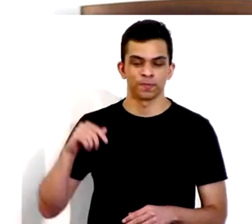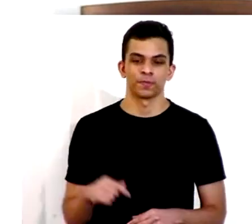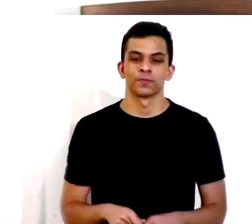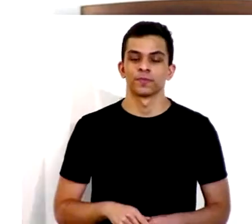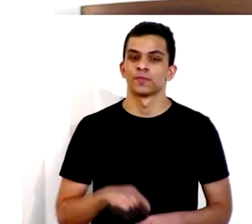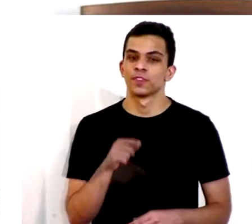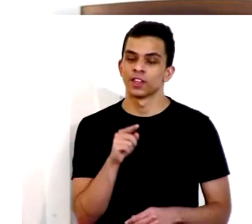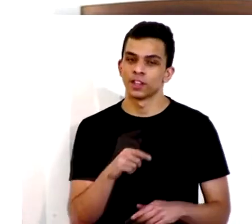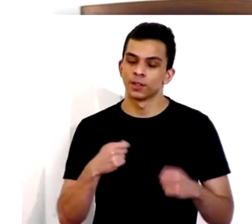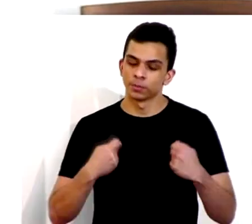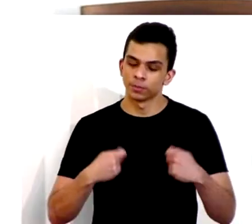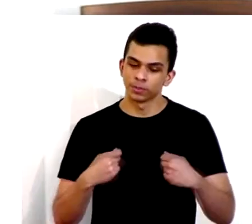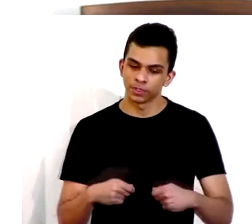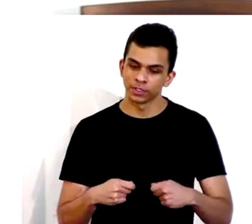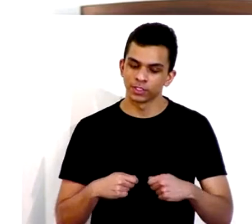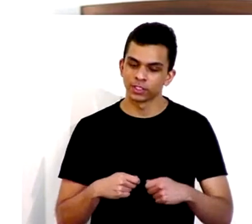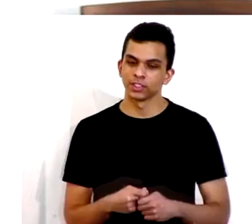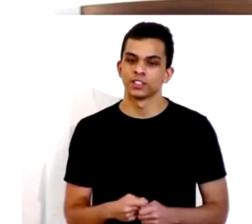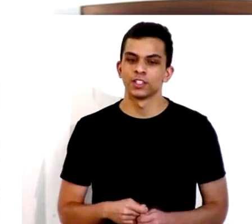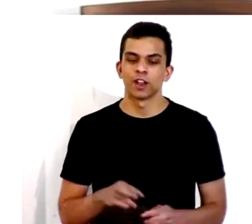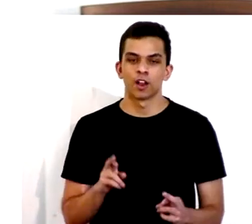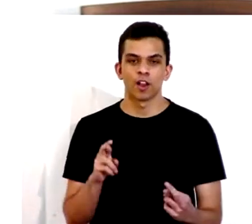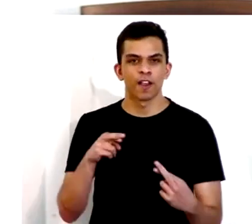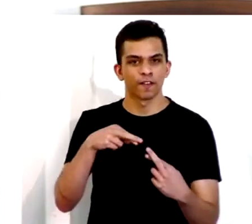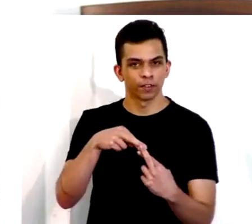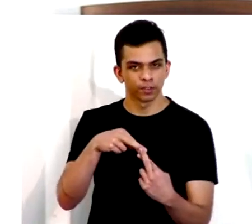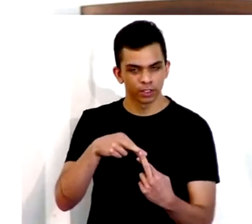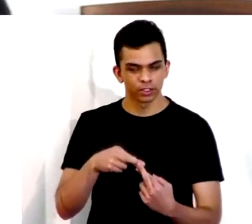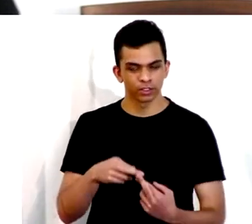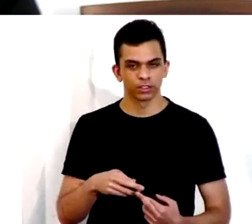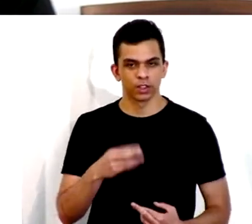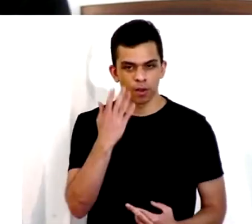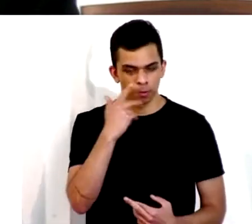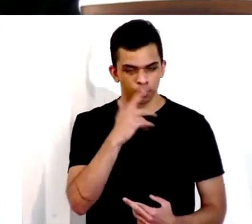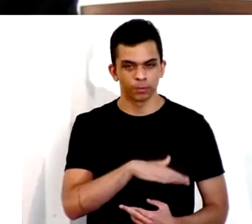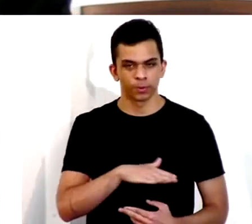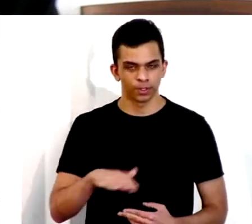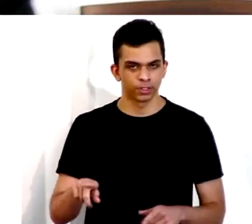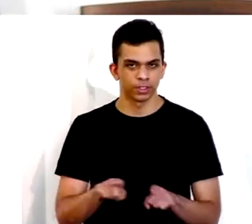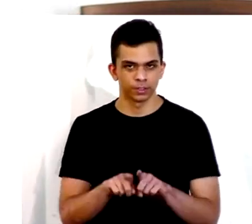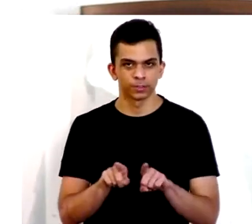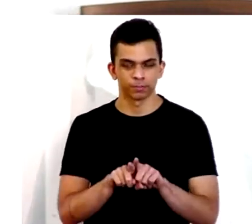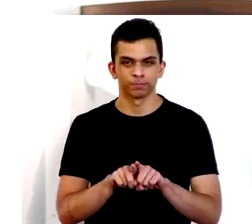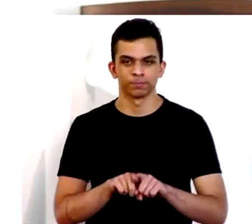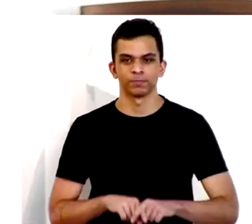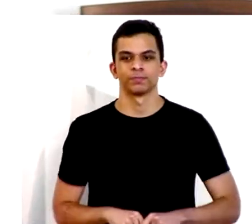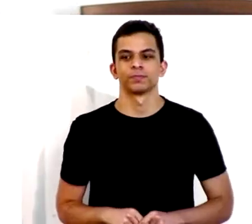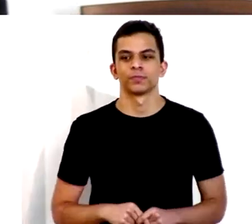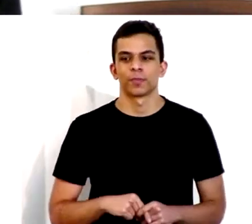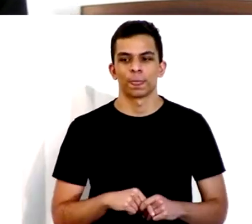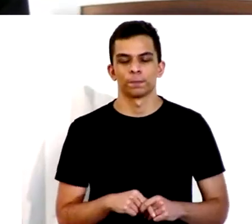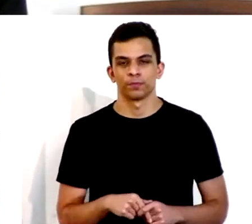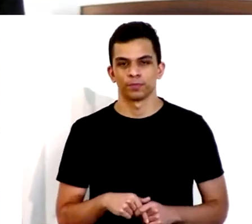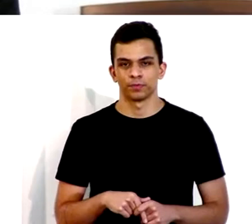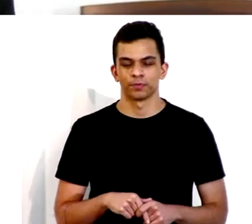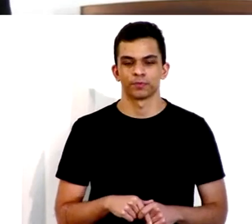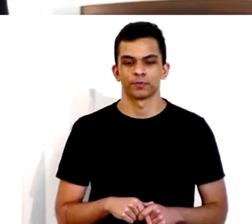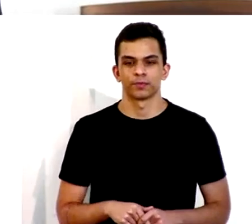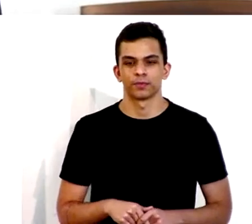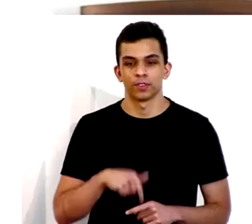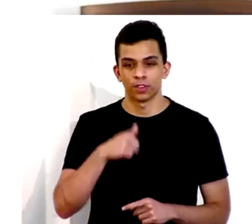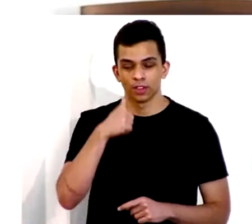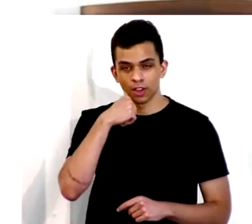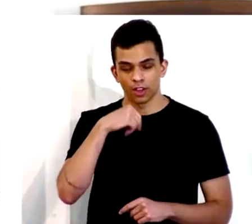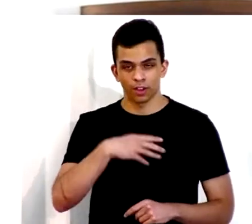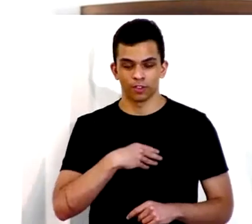exemplo. Eu vejo isso em casa. Quando a Helena, ela faz alguma coisa que